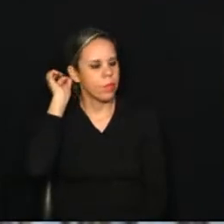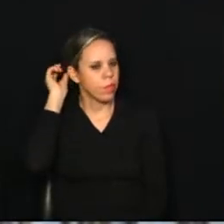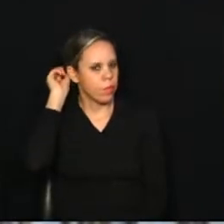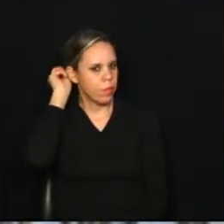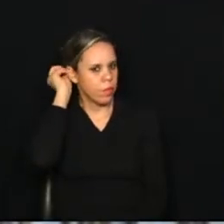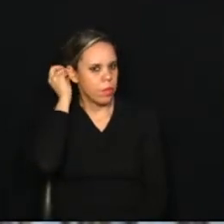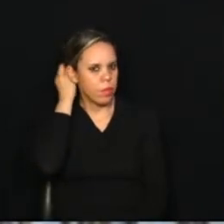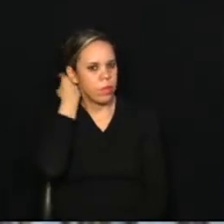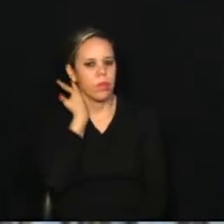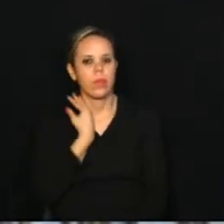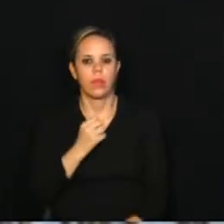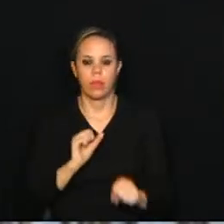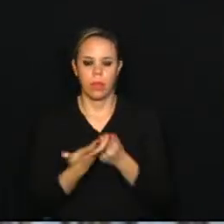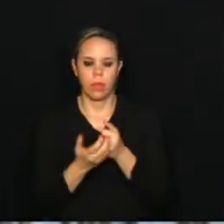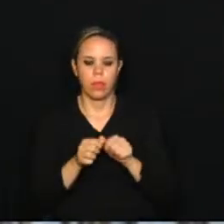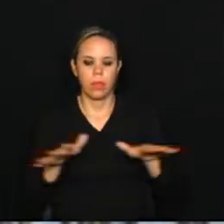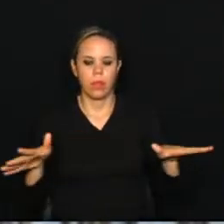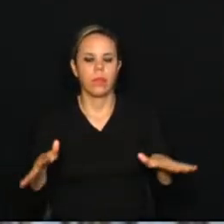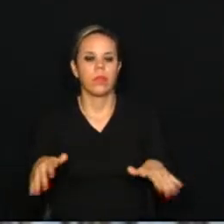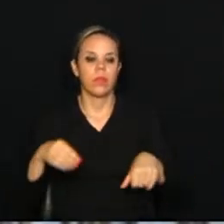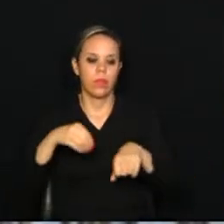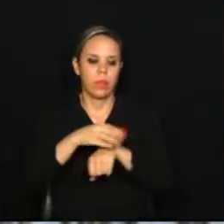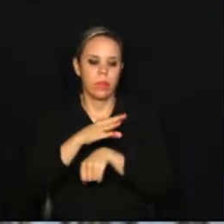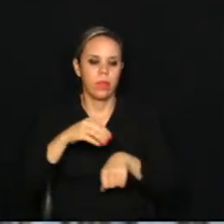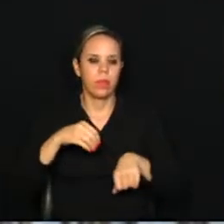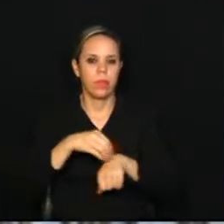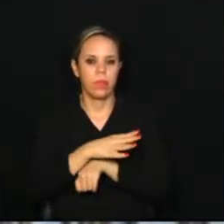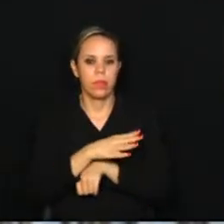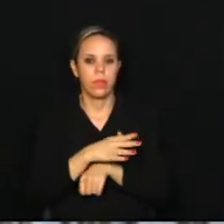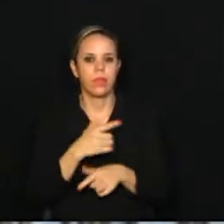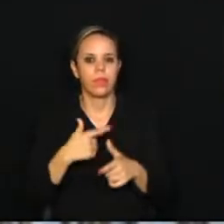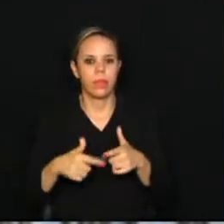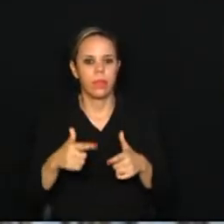pandemia veio trazer uma situação